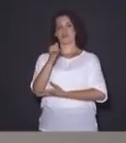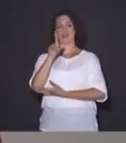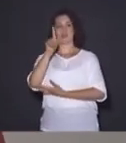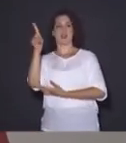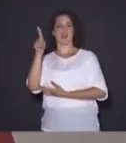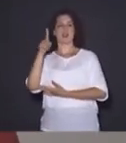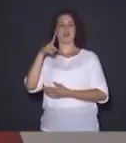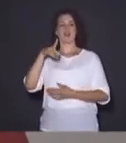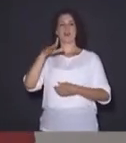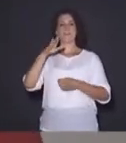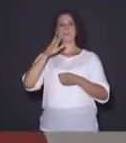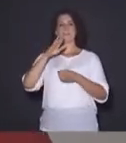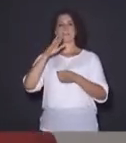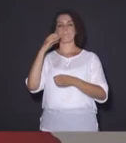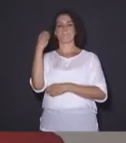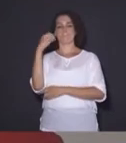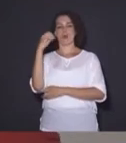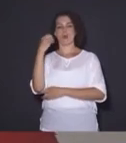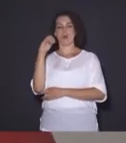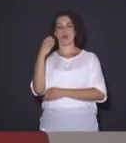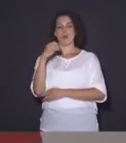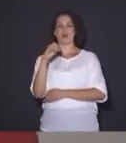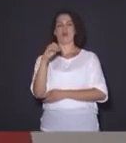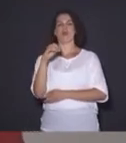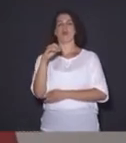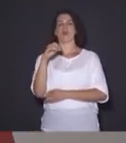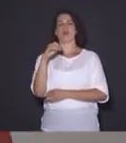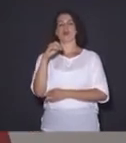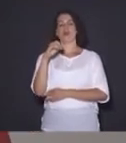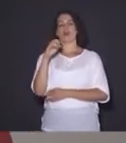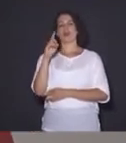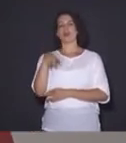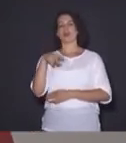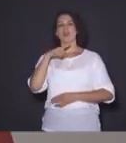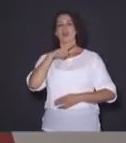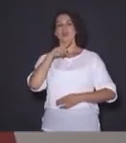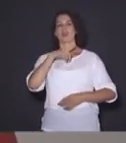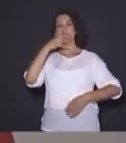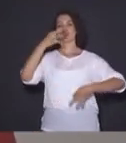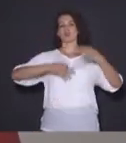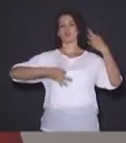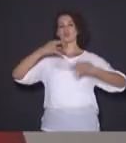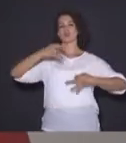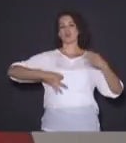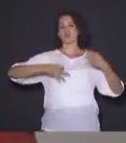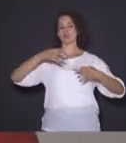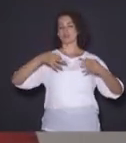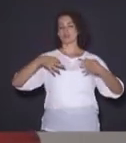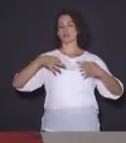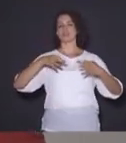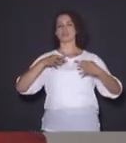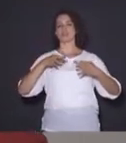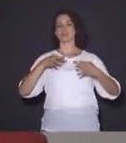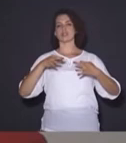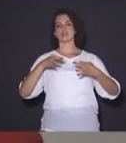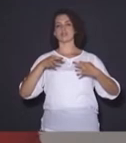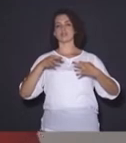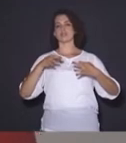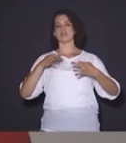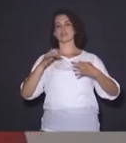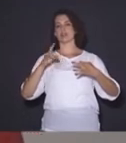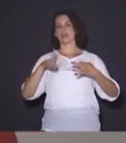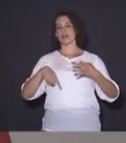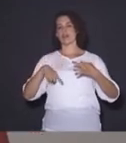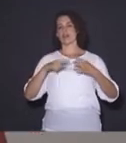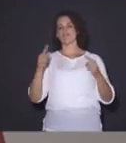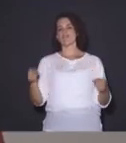para confirmar uma sentença de um juiz partidário um juiz tem lado um juiz que é